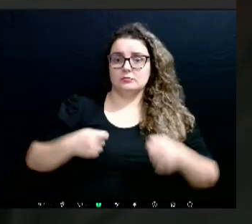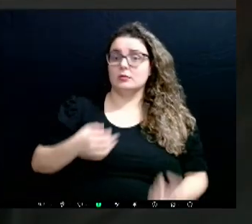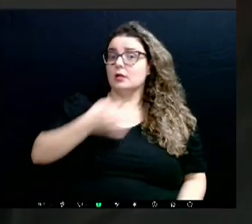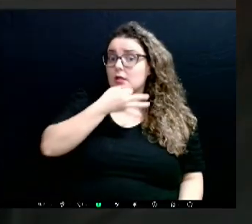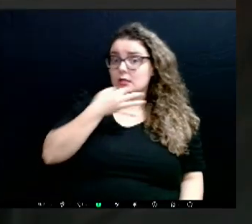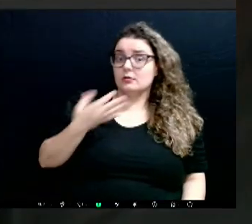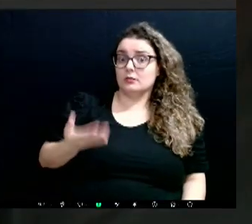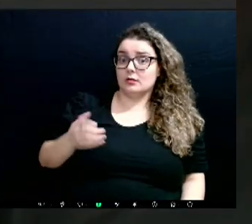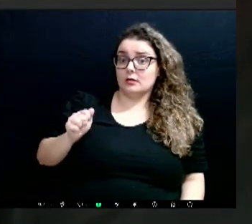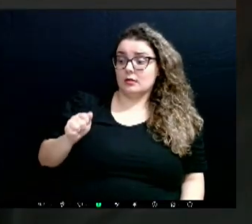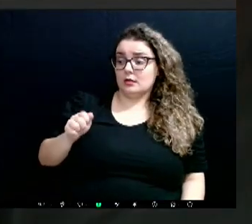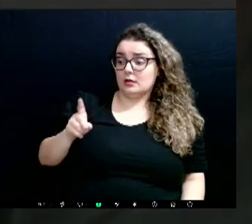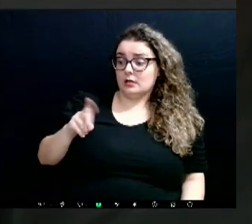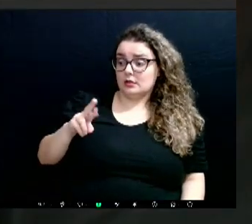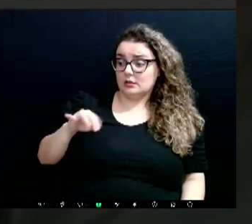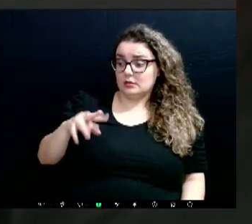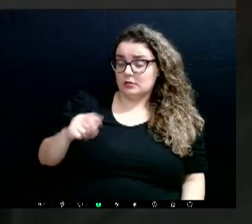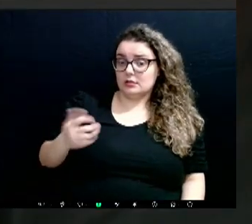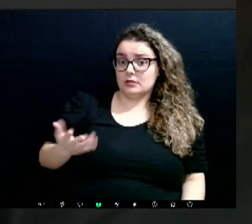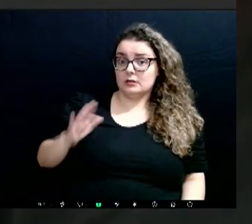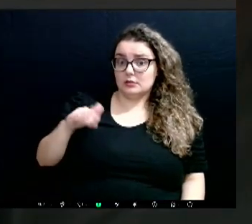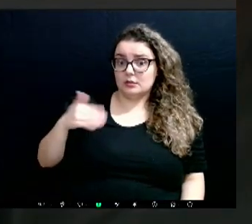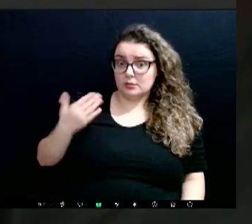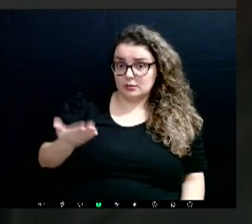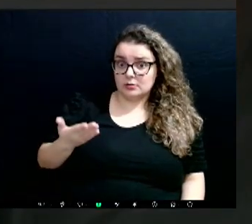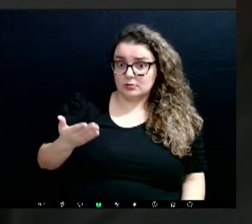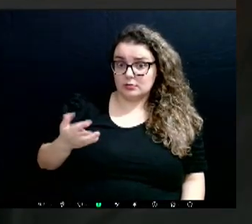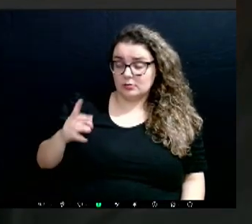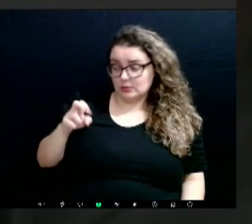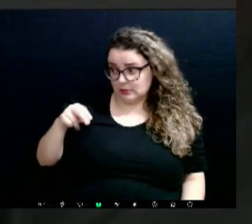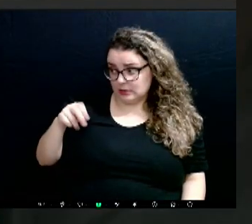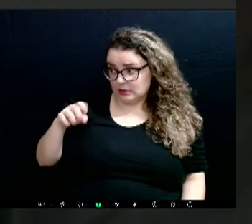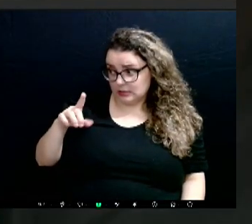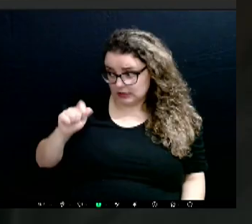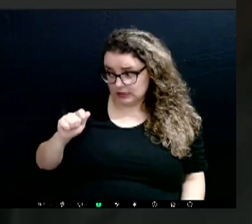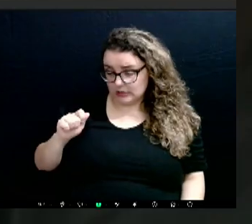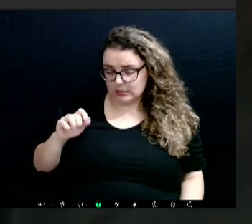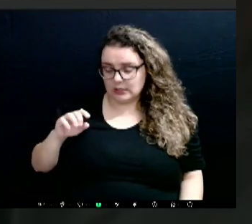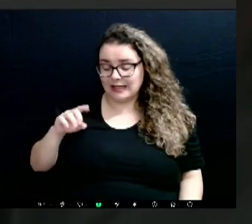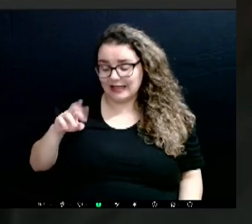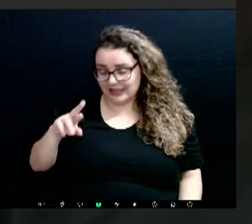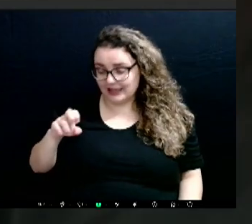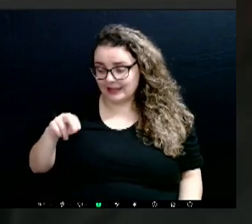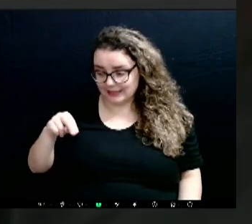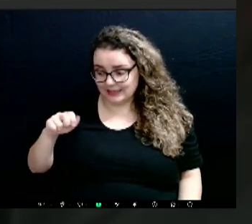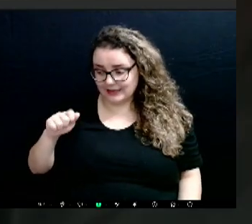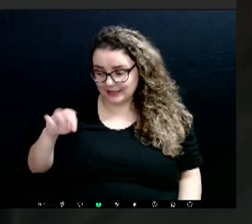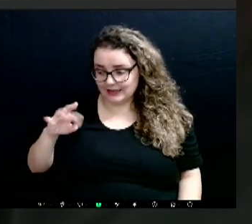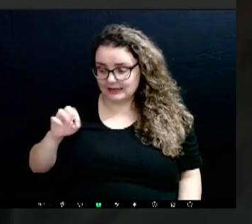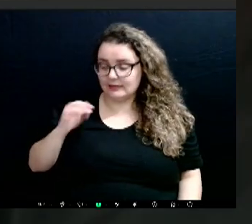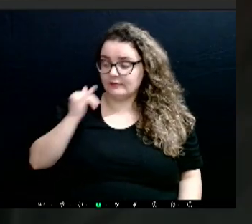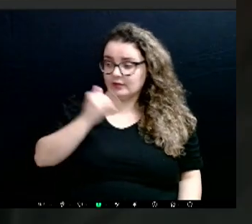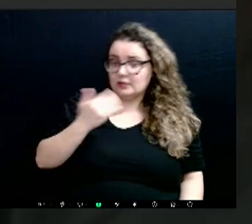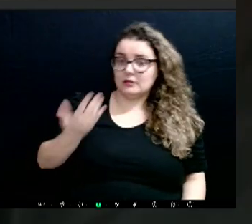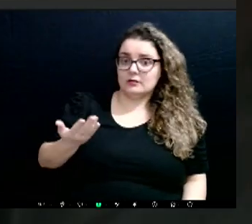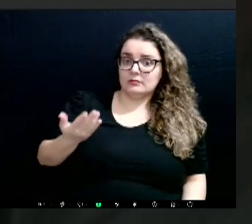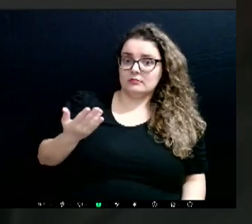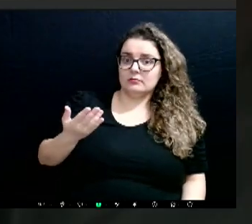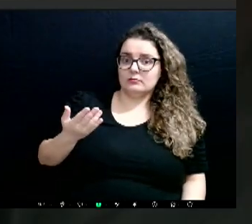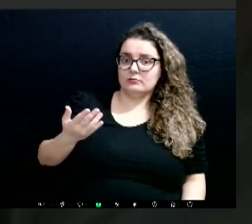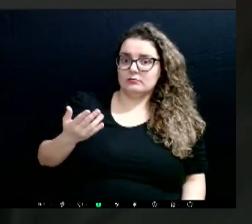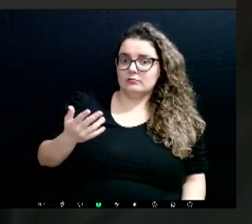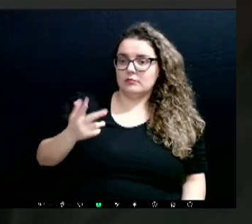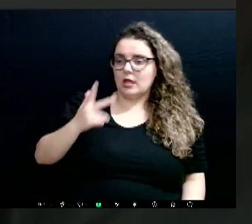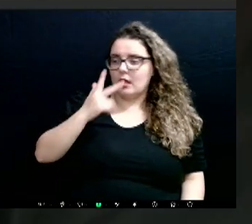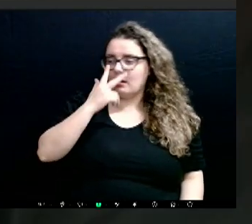Agora, quando a Renata traz, Adriana, essa questão de algo semelhante ao